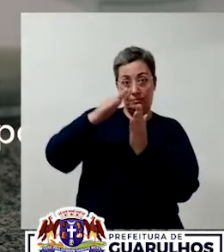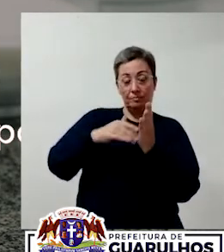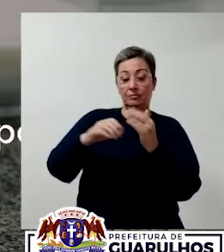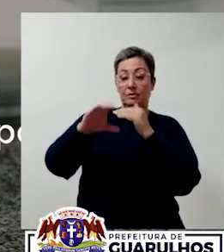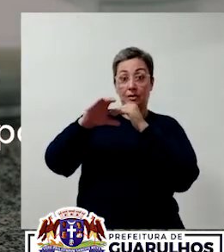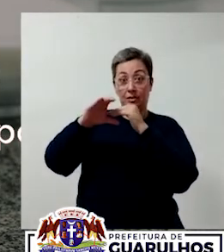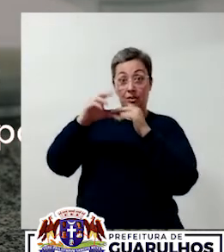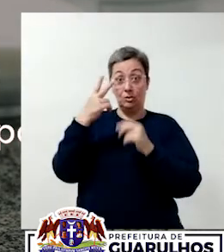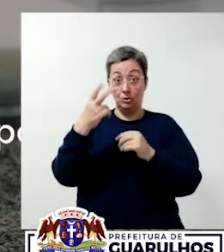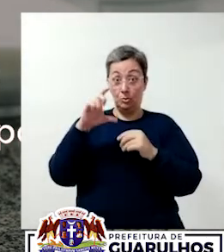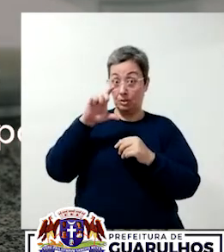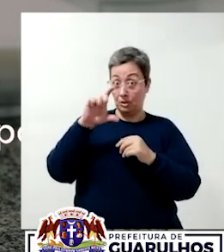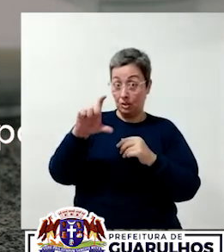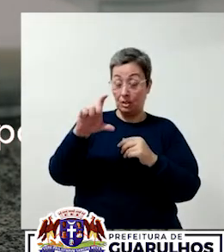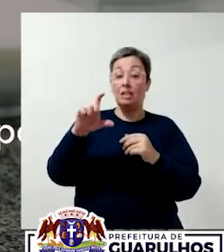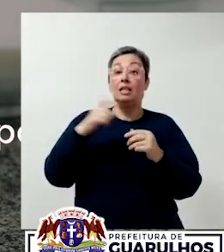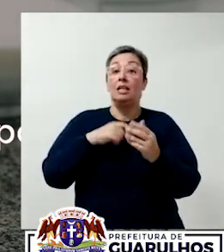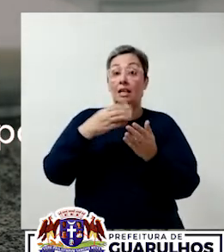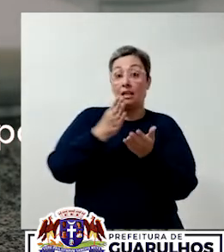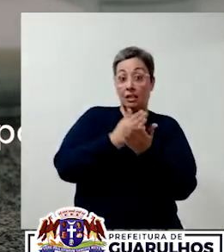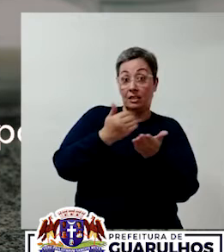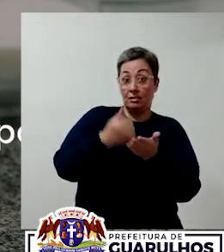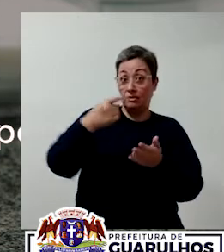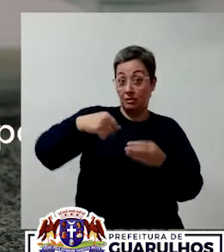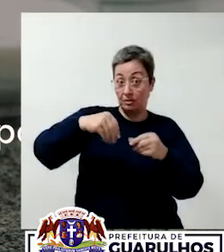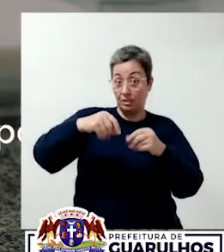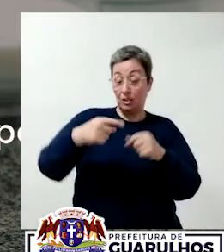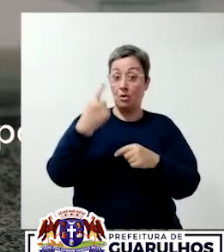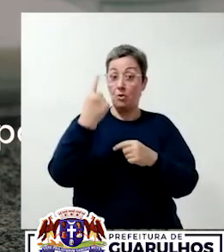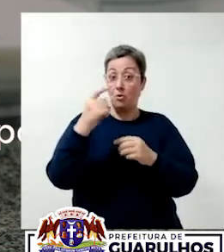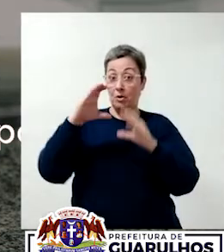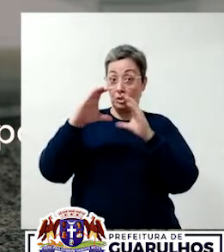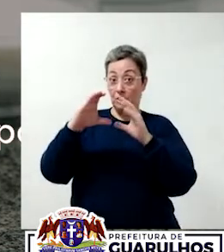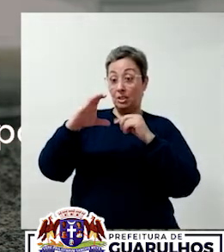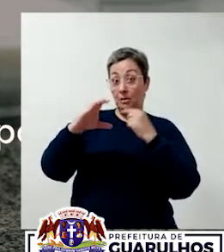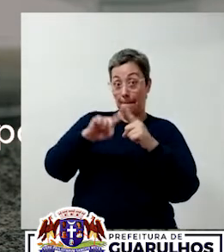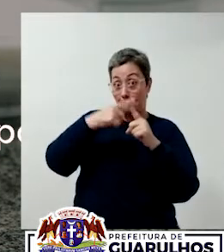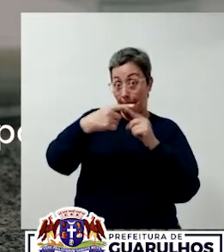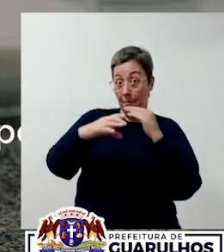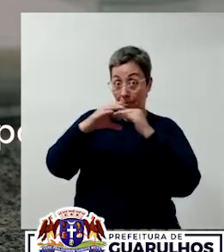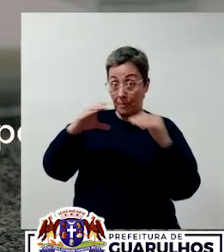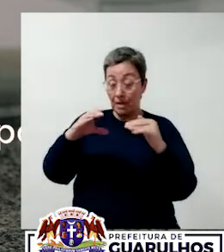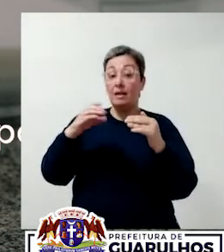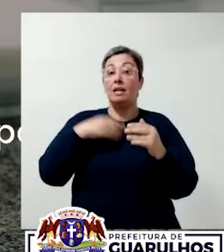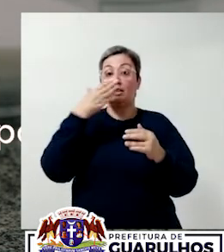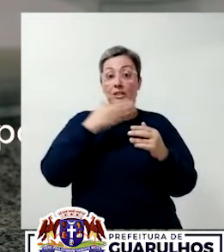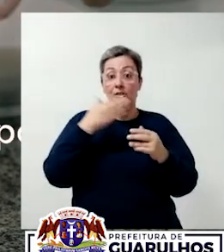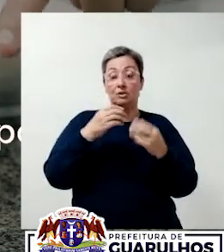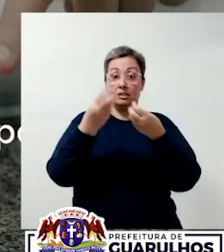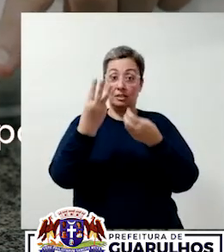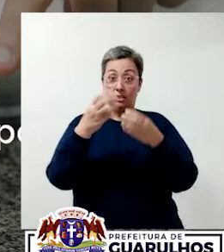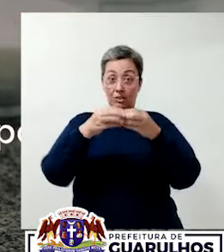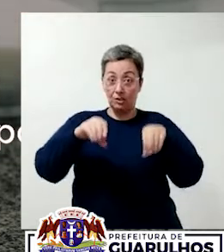margarina, 2 xícaras de farinha de trigo, 1,5 xícara de açúcar, 3 ovos,